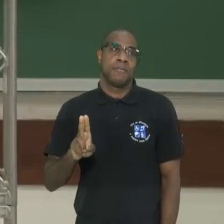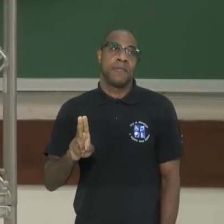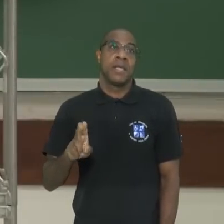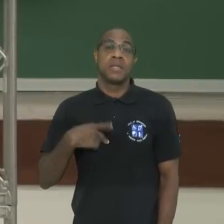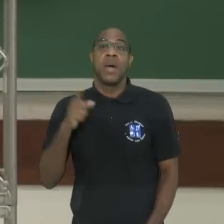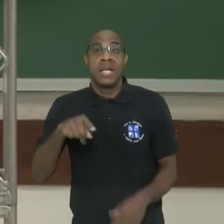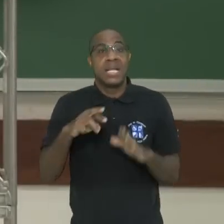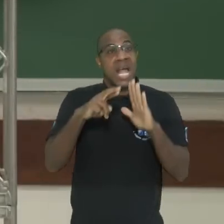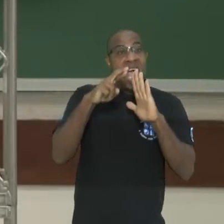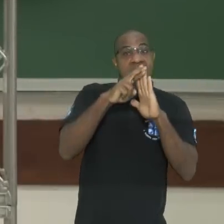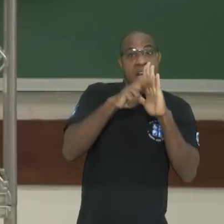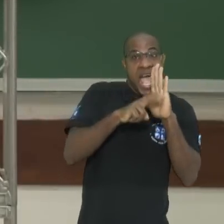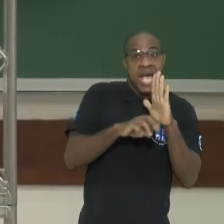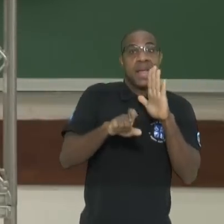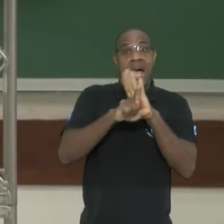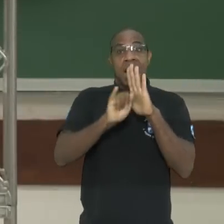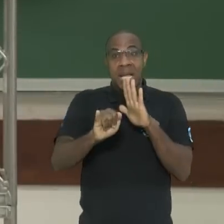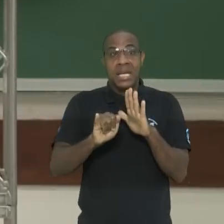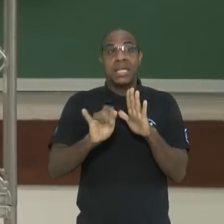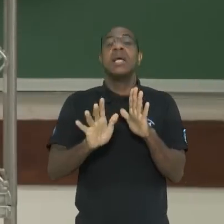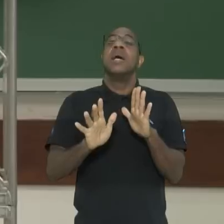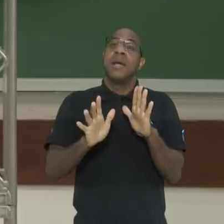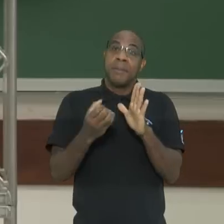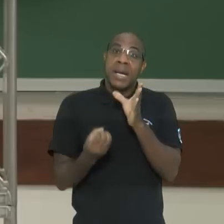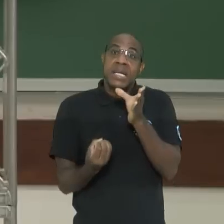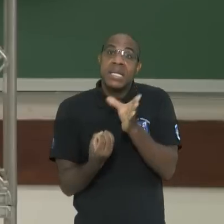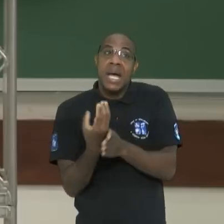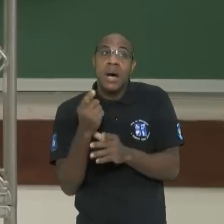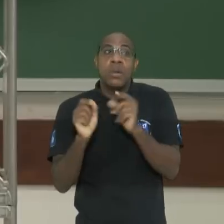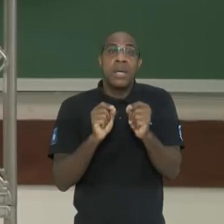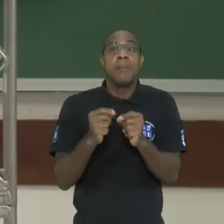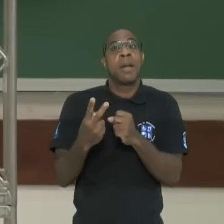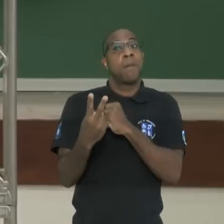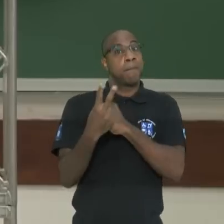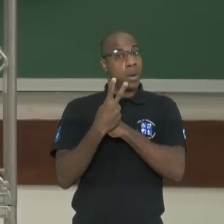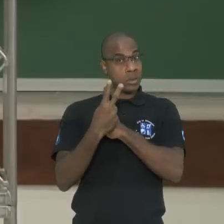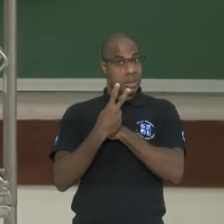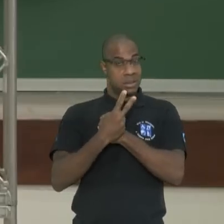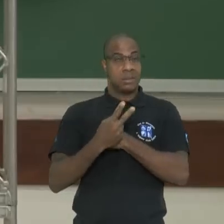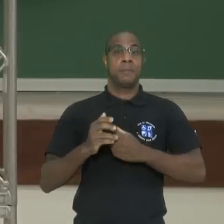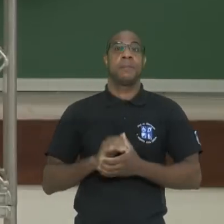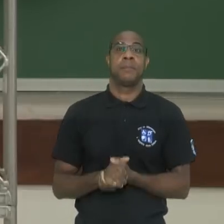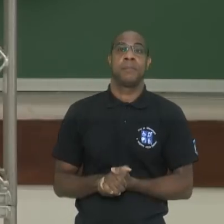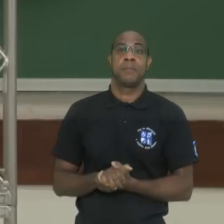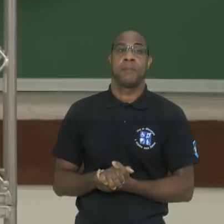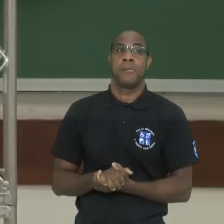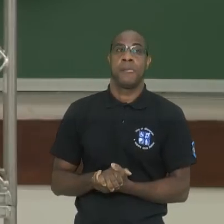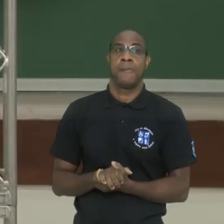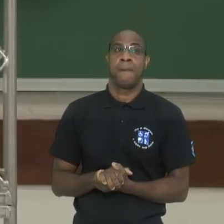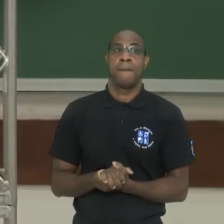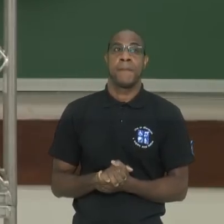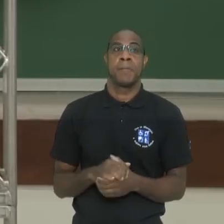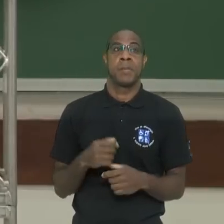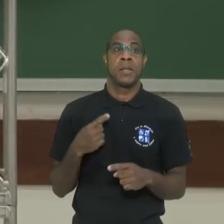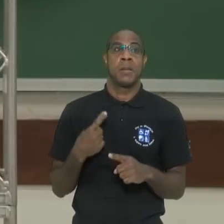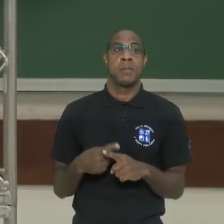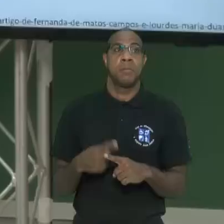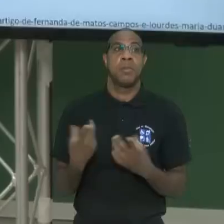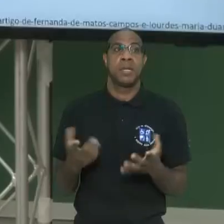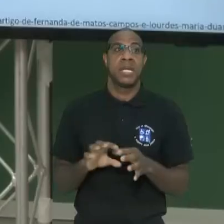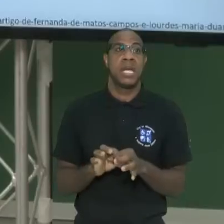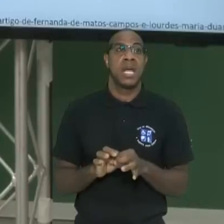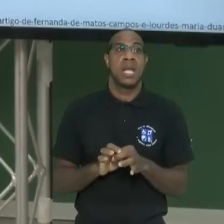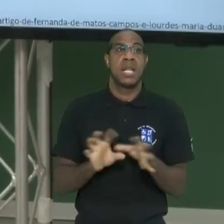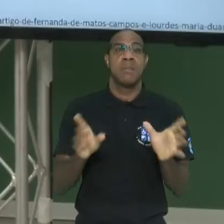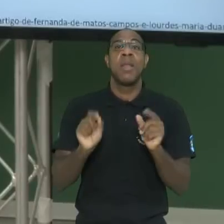essas regras e essas leis são justamente criadas para nos proteger, porque liberam toxinas na água